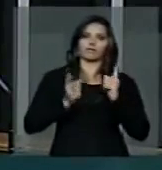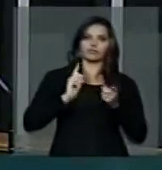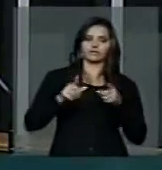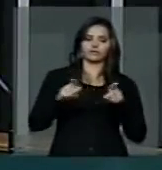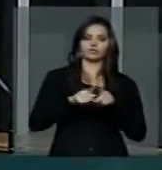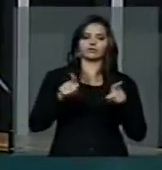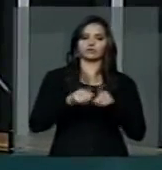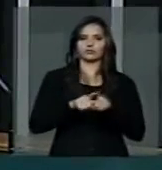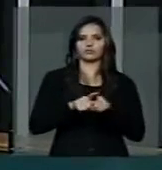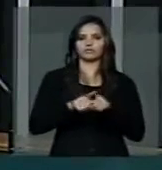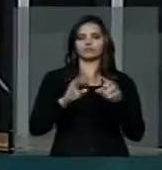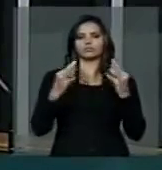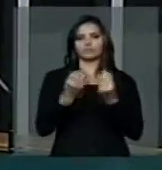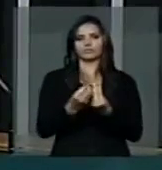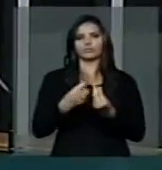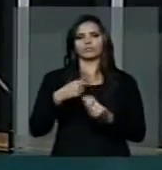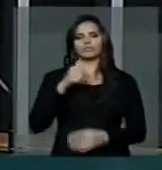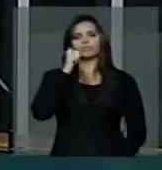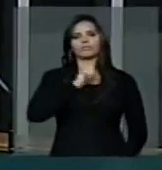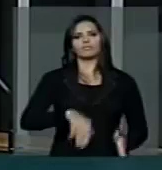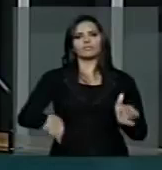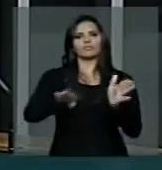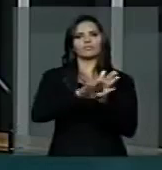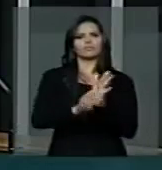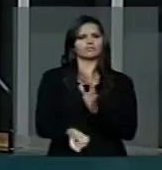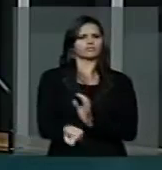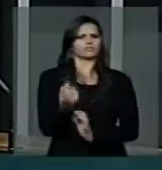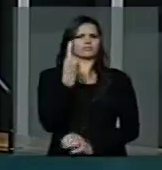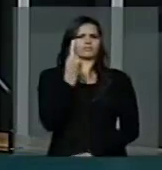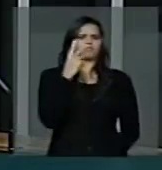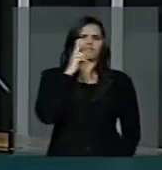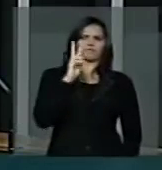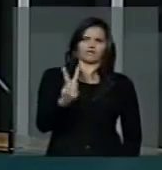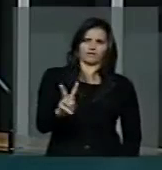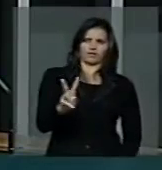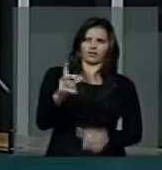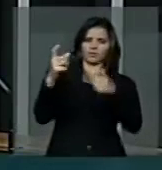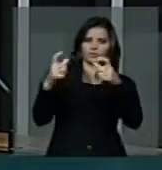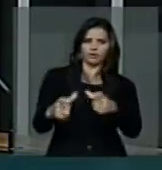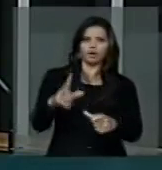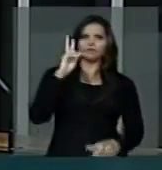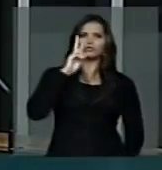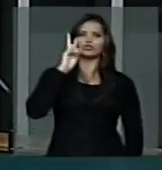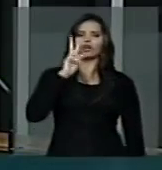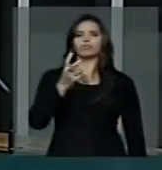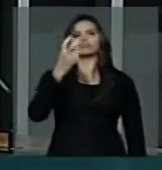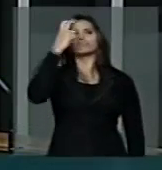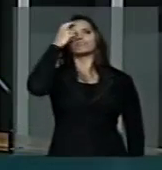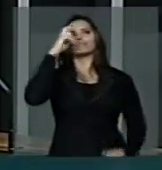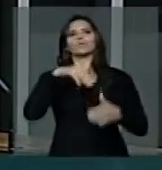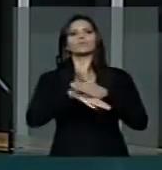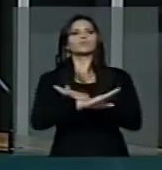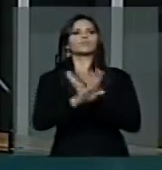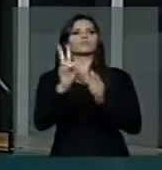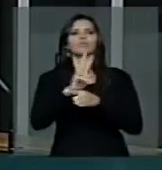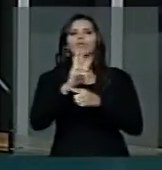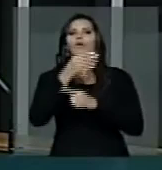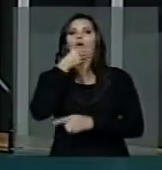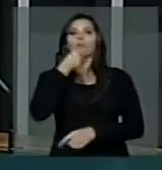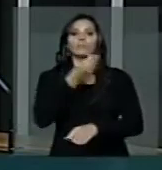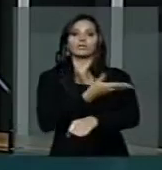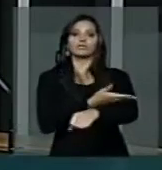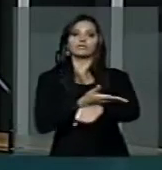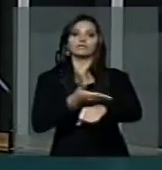nessa casa, principalmente contra o estranhamento de vê-las num lugar histórico e culturalmente reservado aos homens